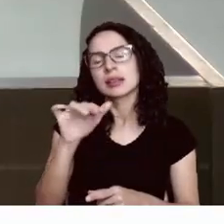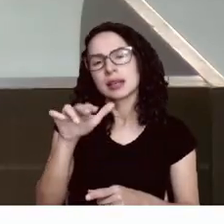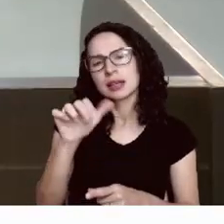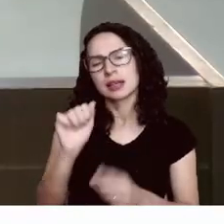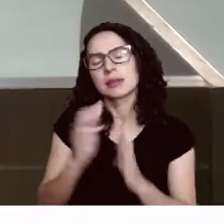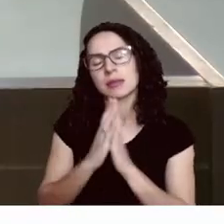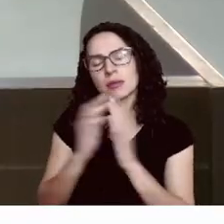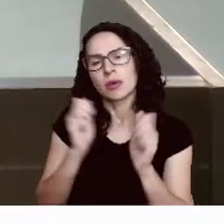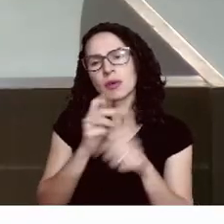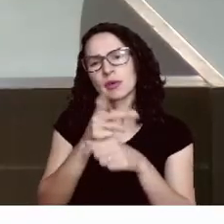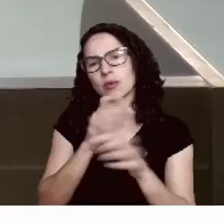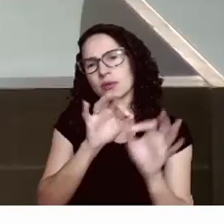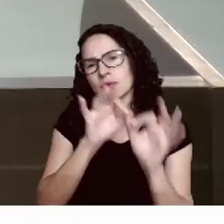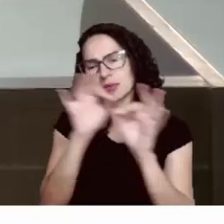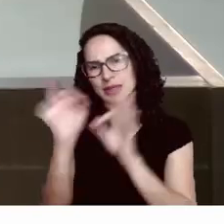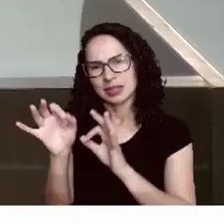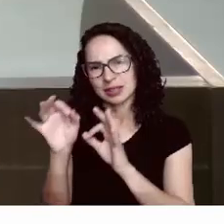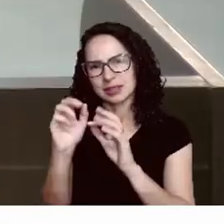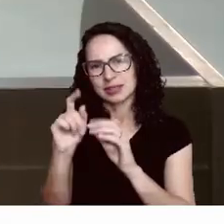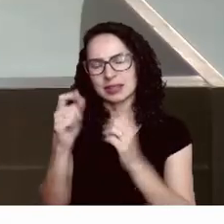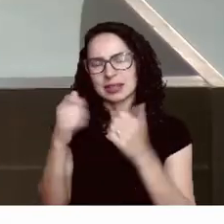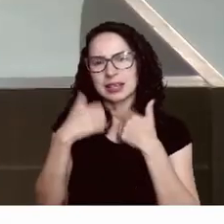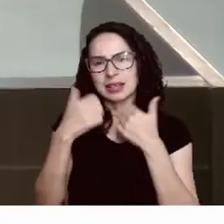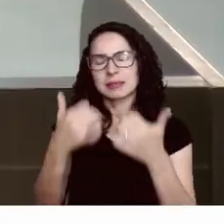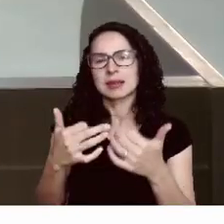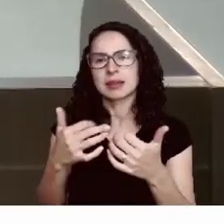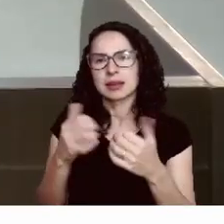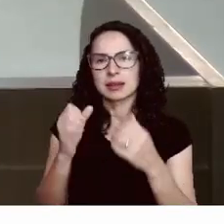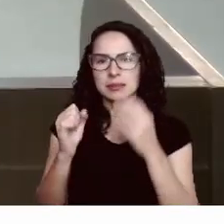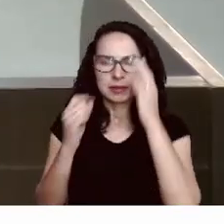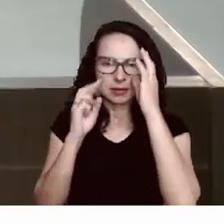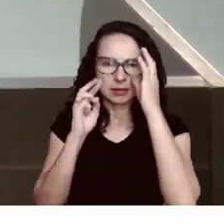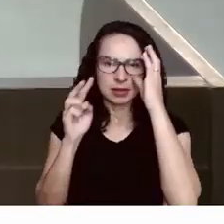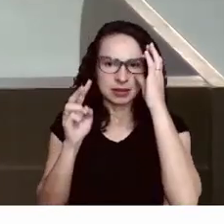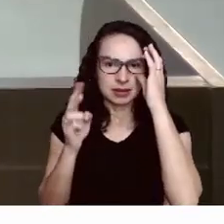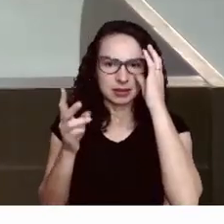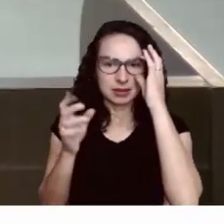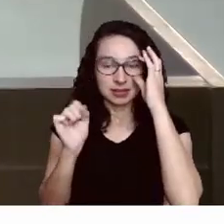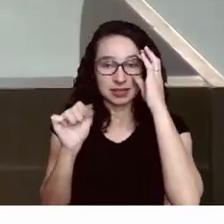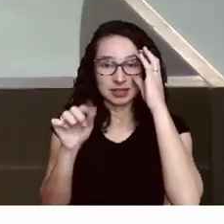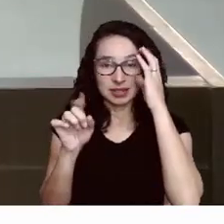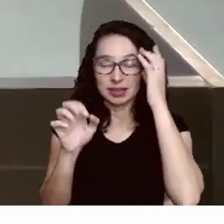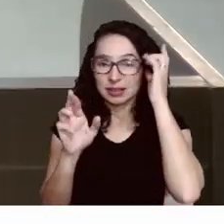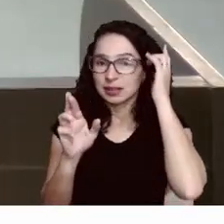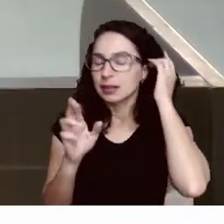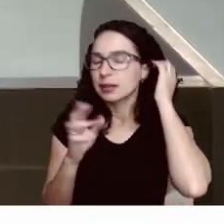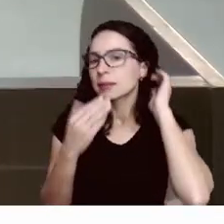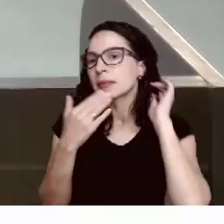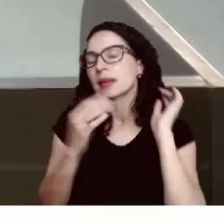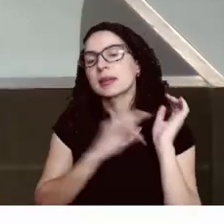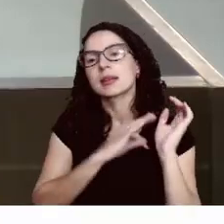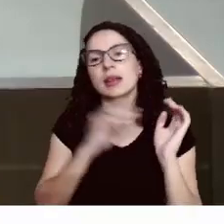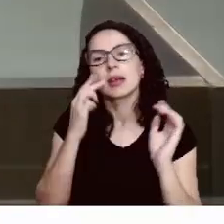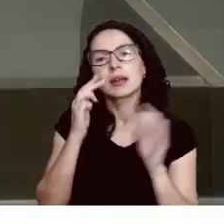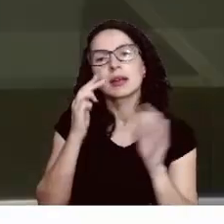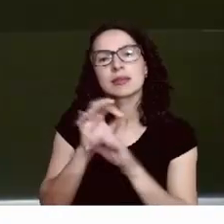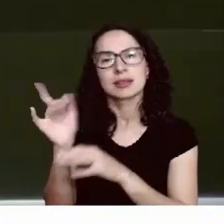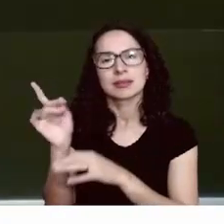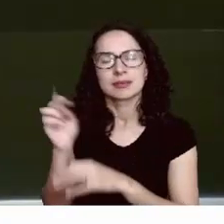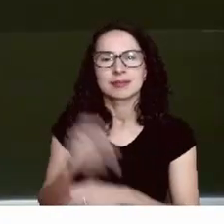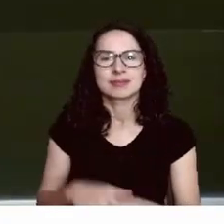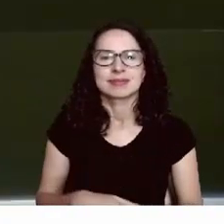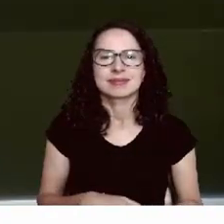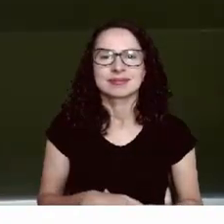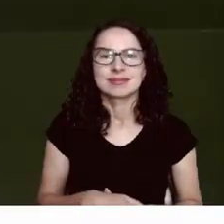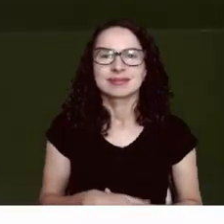sua declaração, da possibilidade de colocar esse vídeo do Sander. Solicita até que coloque o vídeo. Fala galera, e aí, tudo bem com